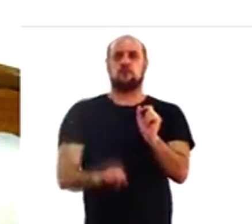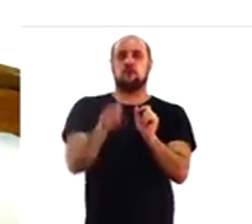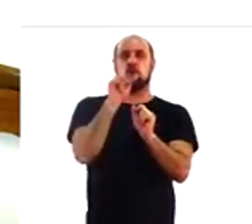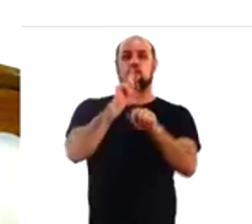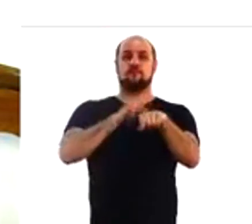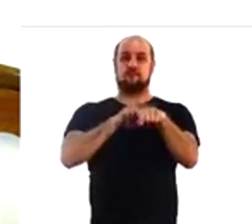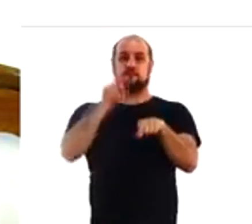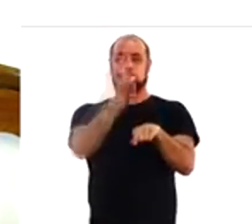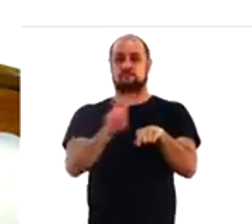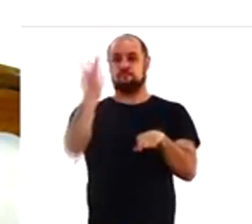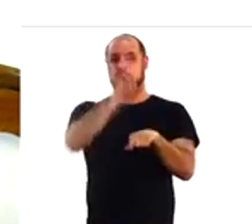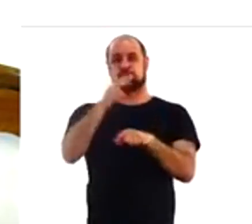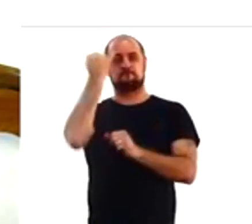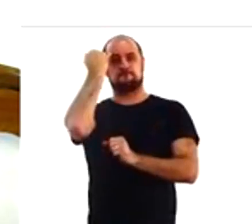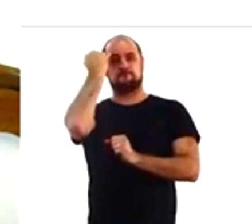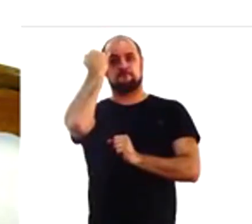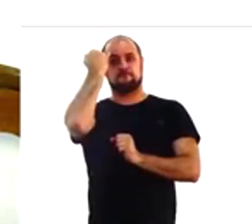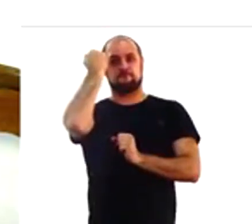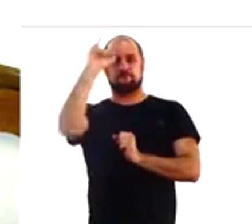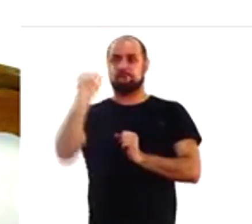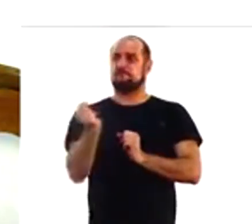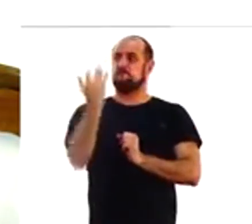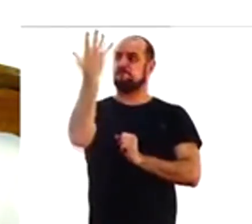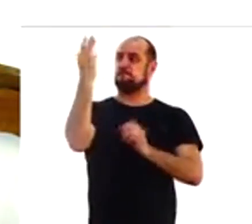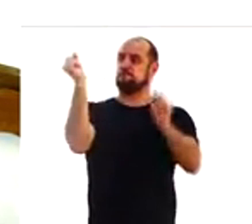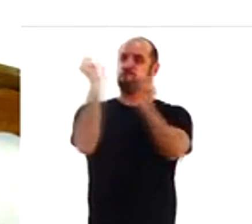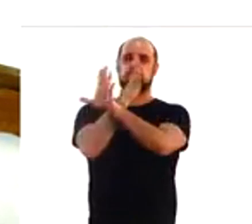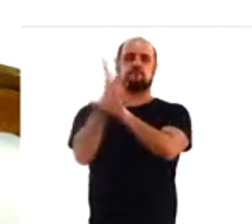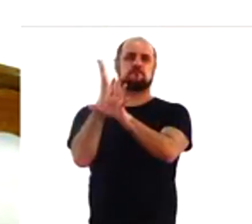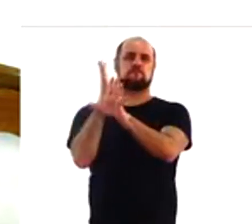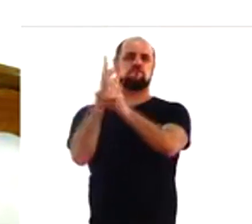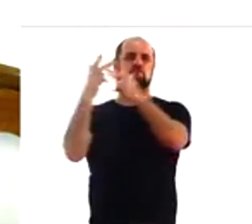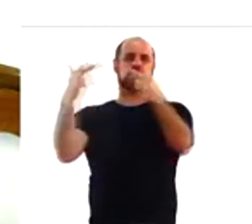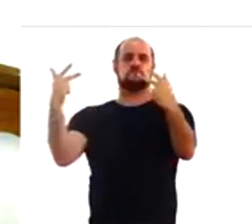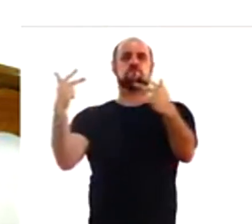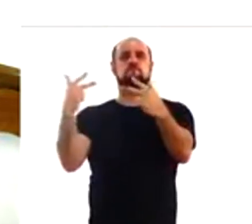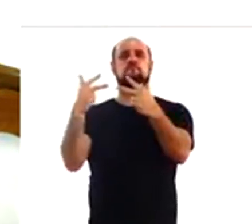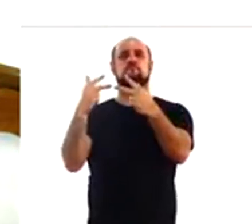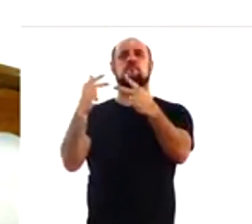que dá a ideia de um ato definido, de alguma coisa que